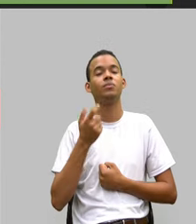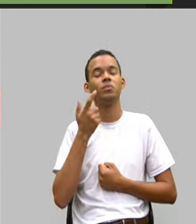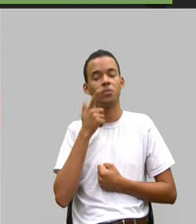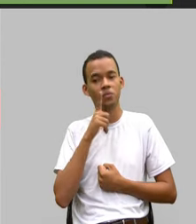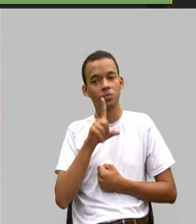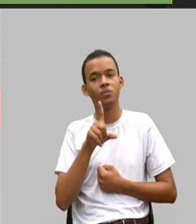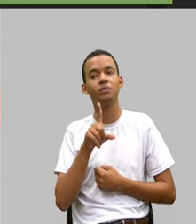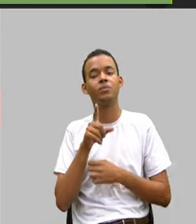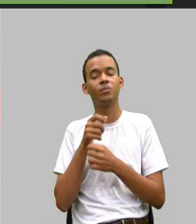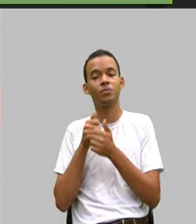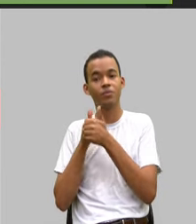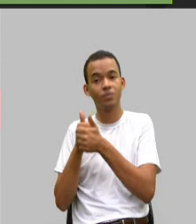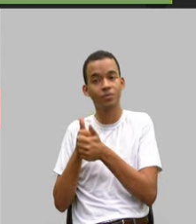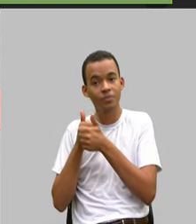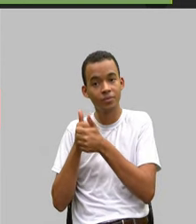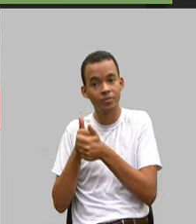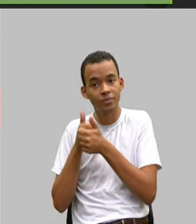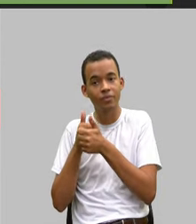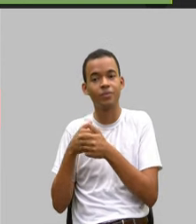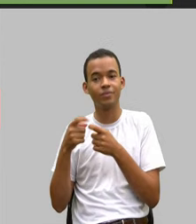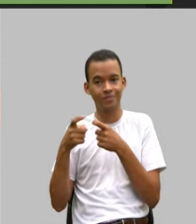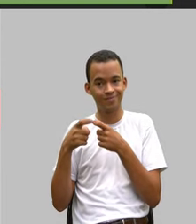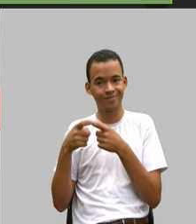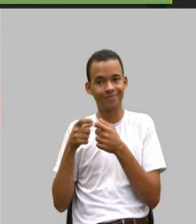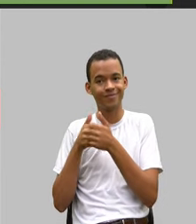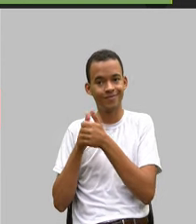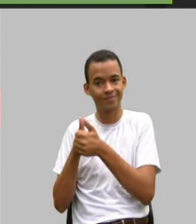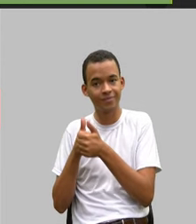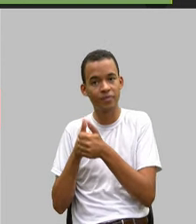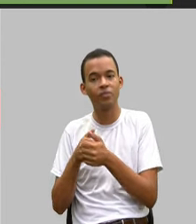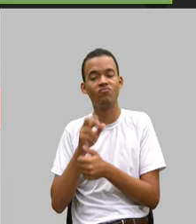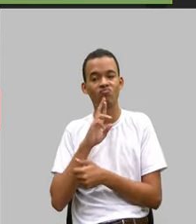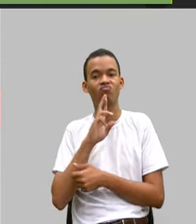falar da resposta positiva para esse tipo de